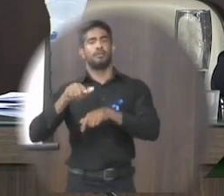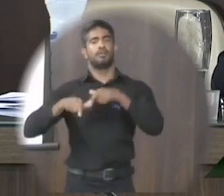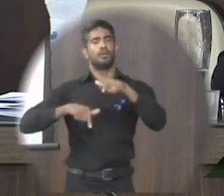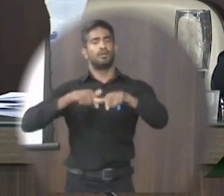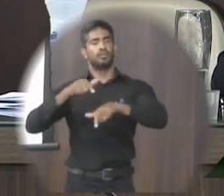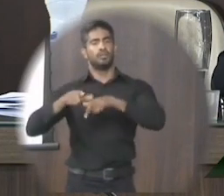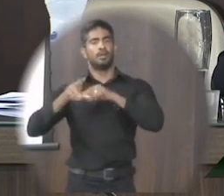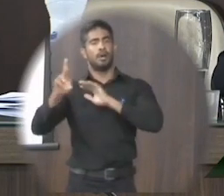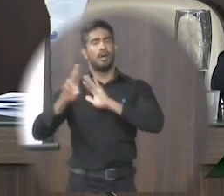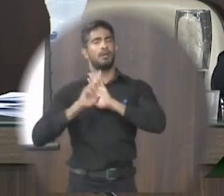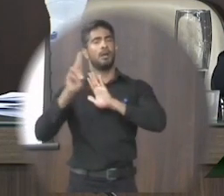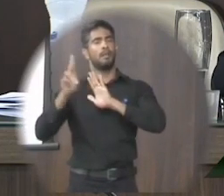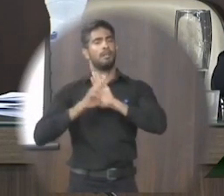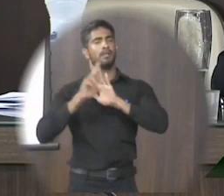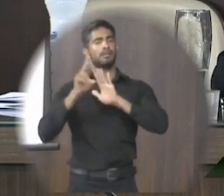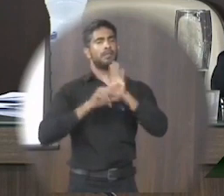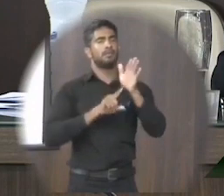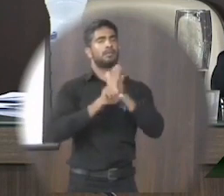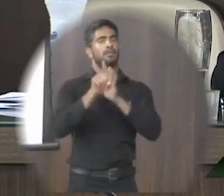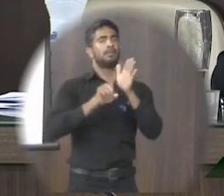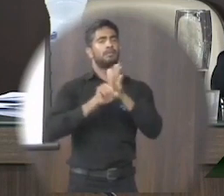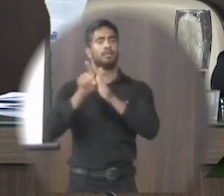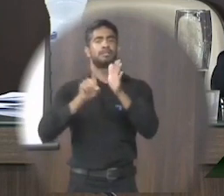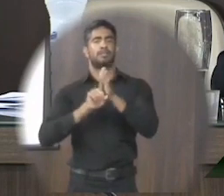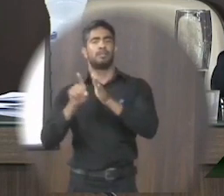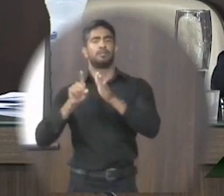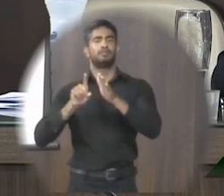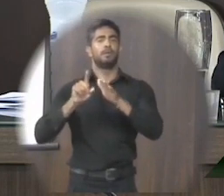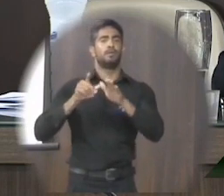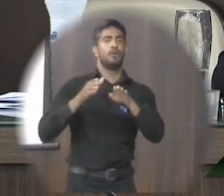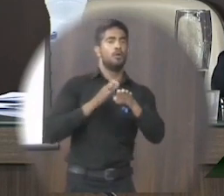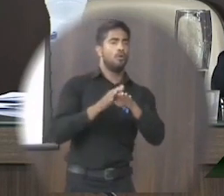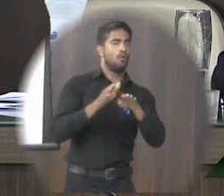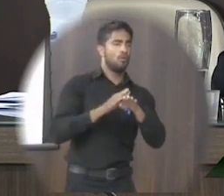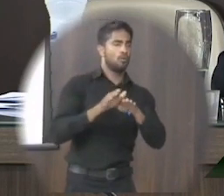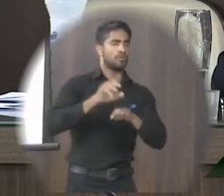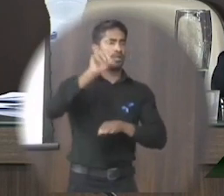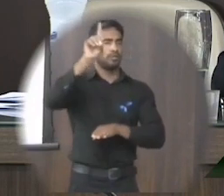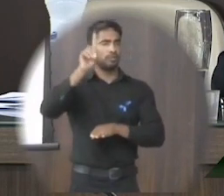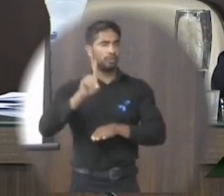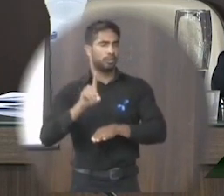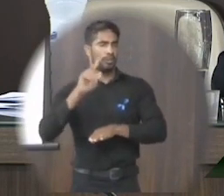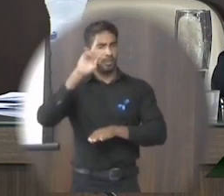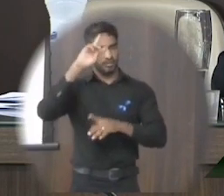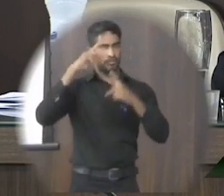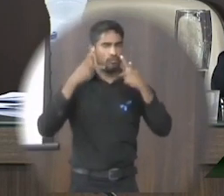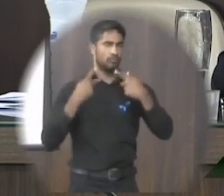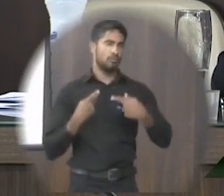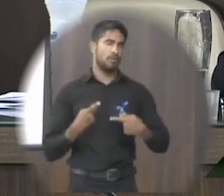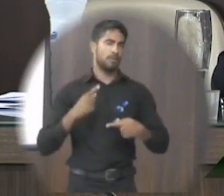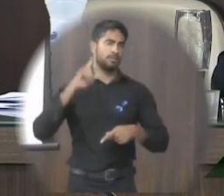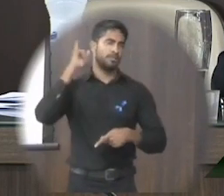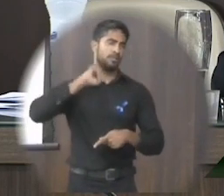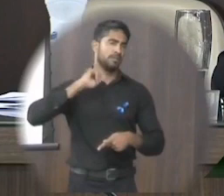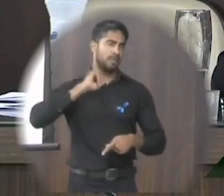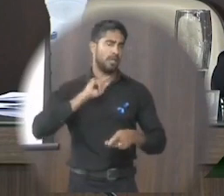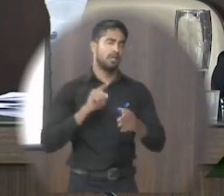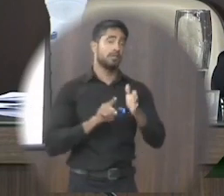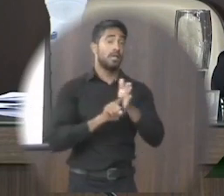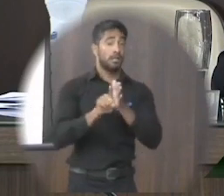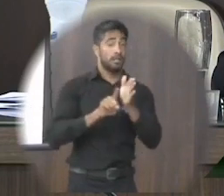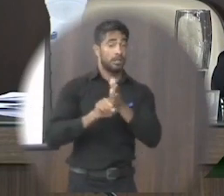nas respostas aos diversos questionamentos feitos pelo Conselho Estadual de Defesa dos Direitos Humanos de Minas Gerais e outros órgãos. Questionamentos